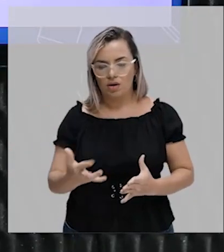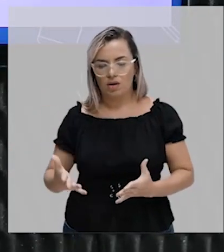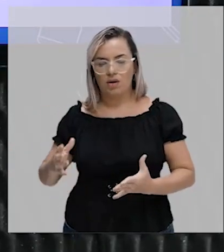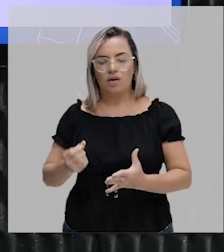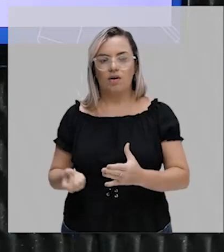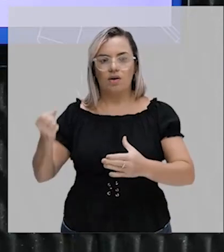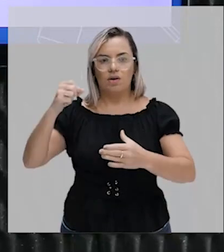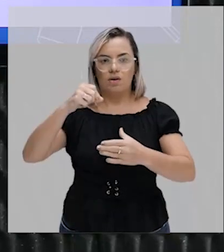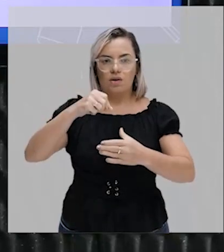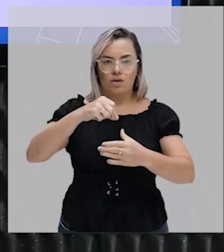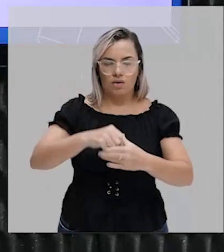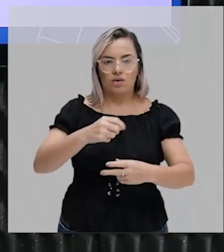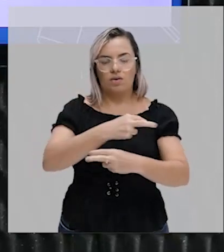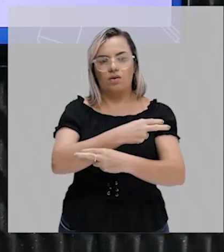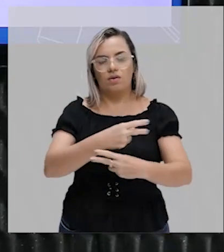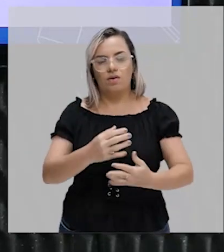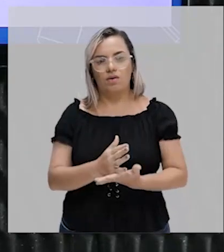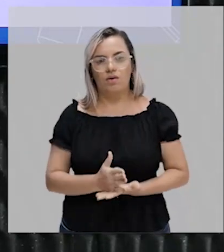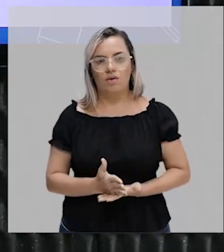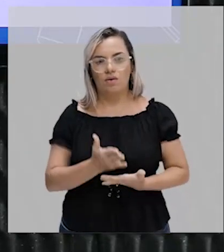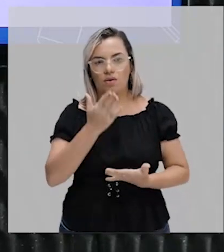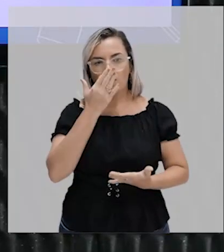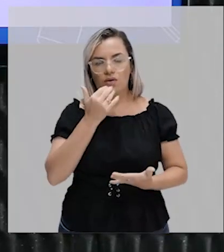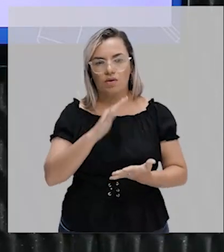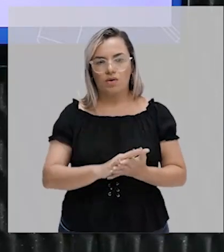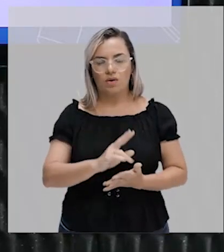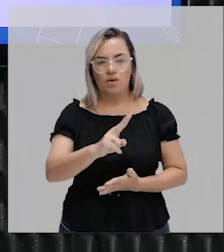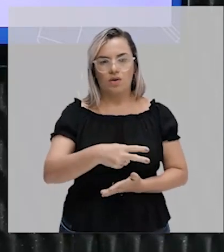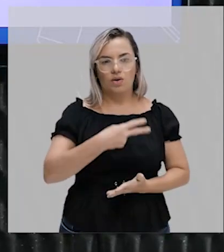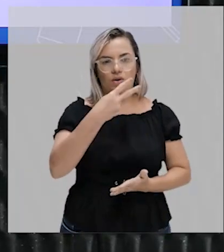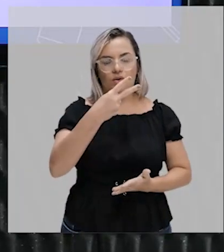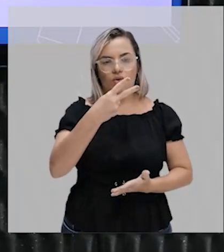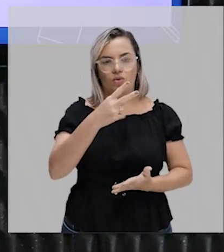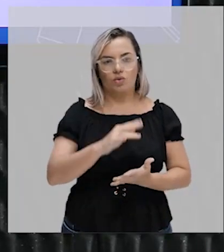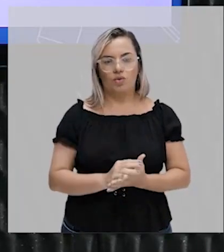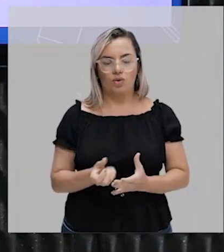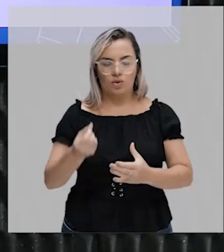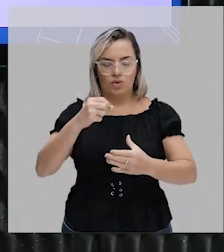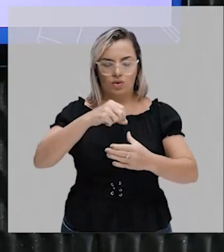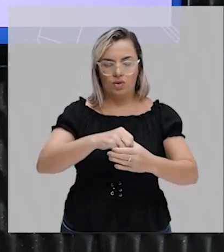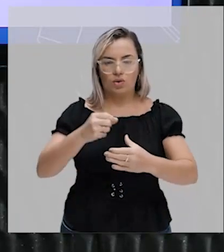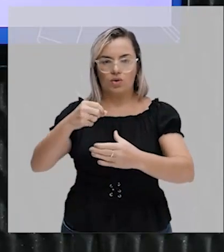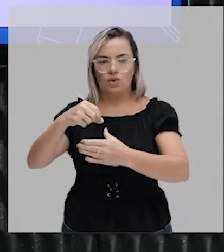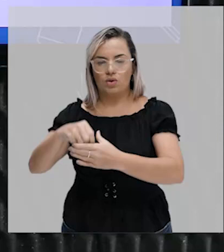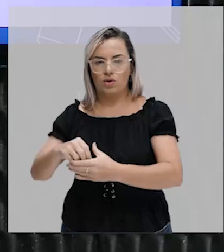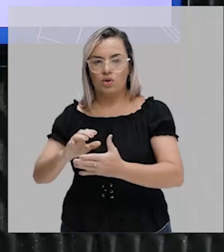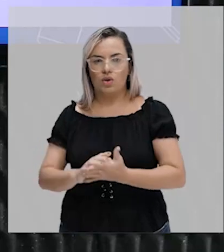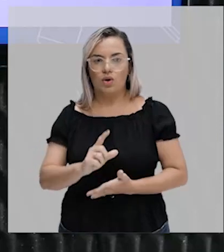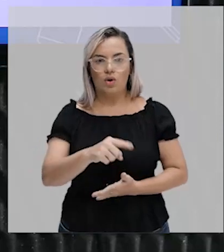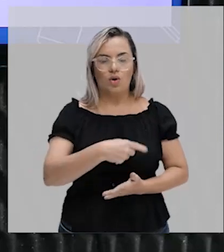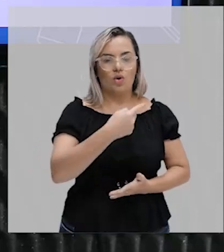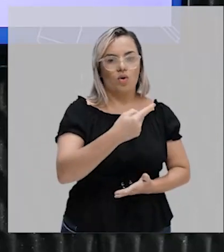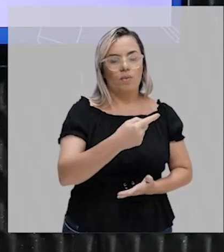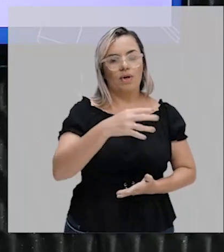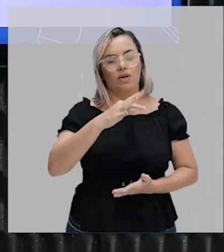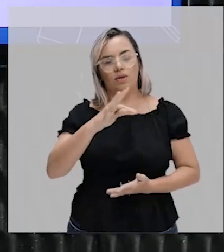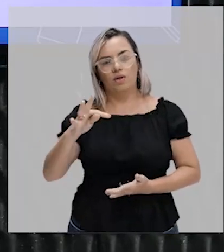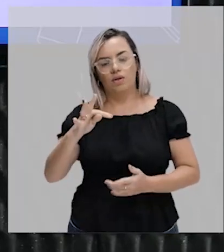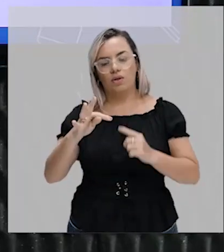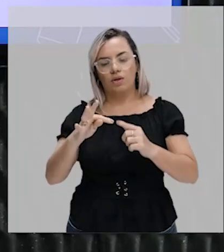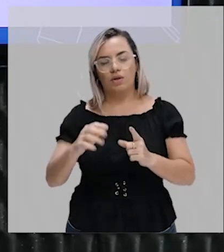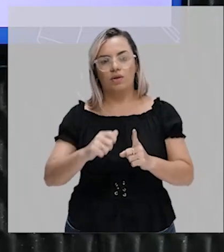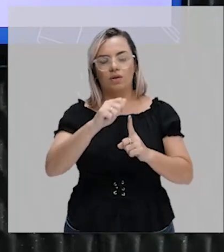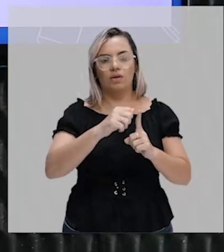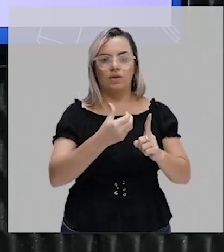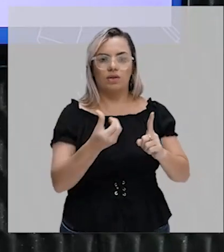Revolução Verde ela vai aumentar. Olha, eu estou fazendo duas produções do que eu fazia em uma. Ou seja, se eu produzia 1 tonelada em 6 meses, agora eu produzo